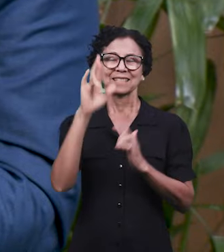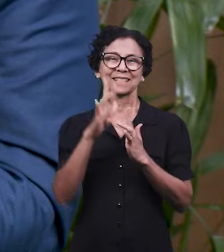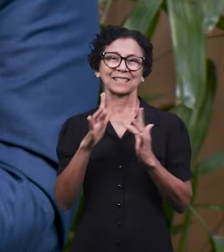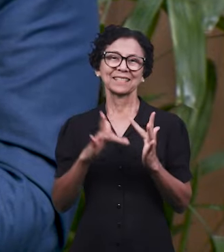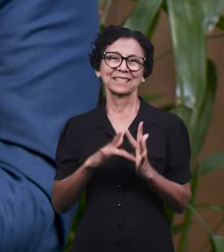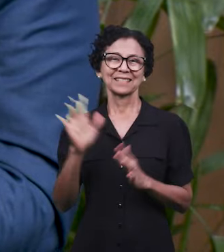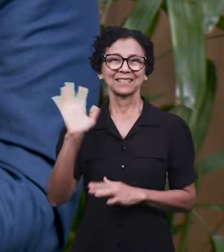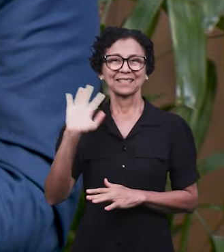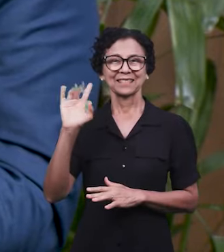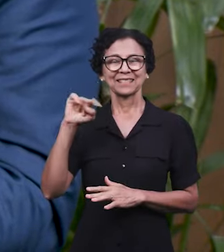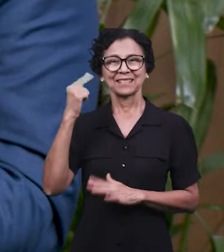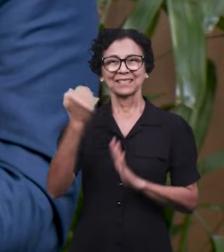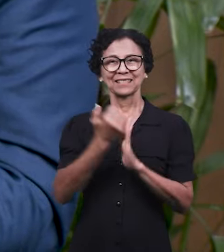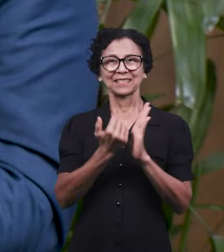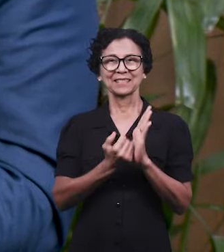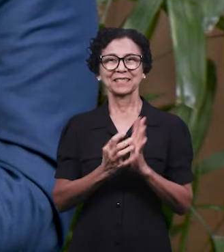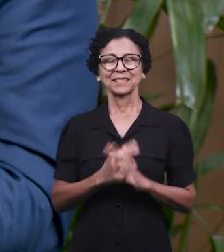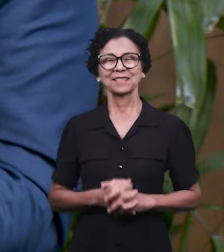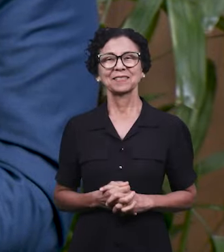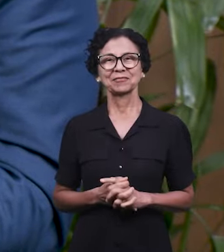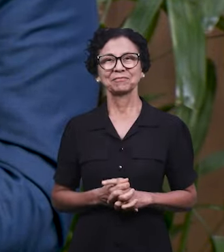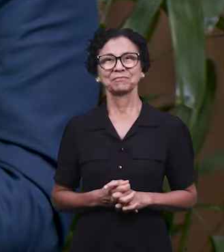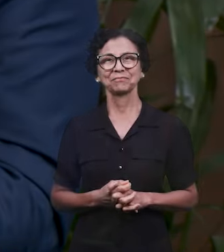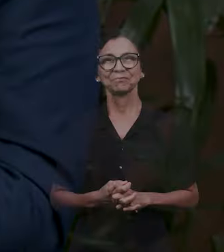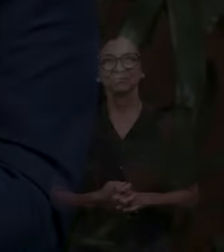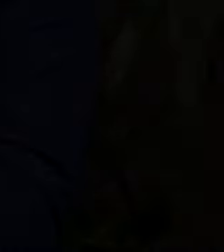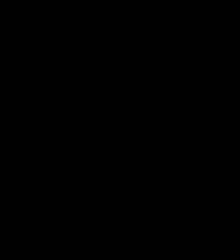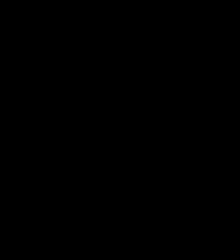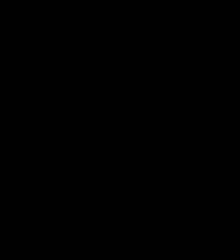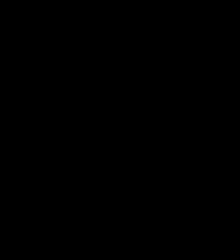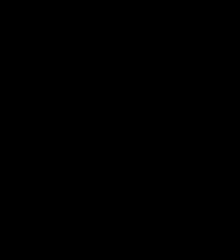a paz do senhor Jesus e até o nosso próximo